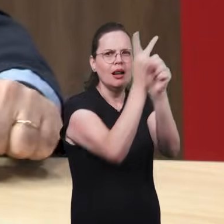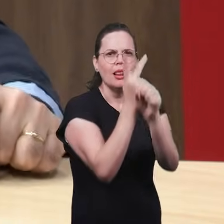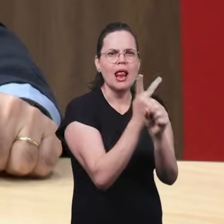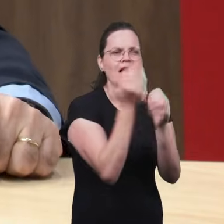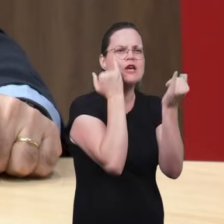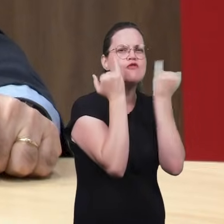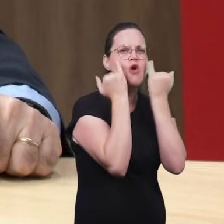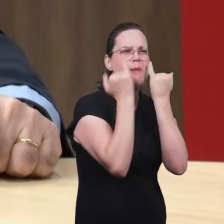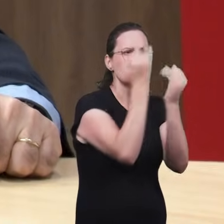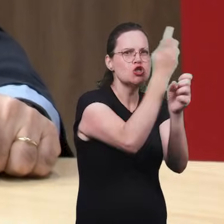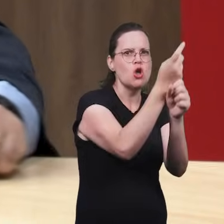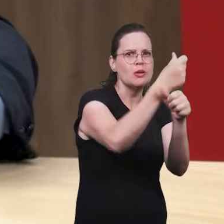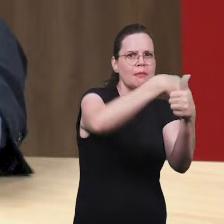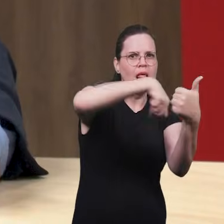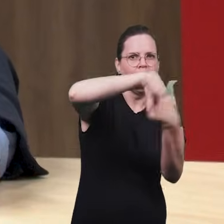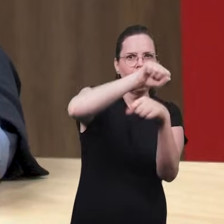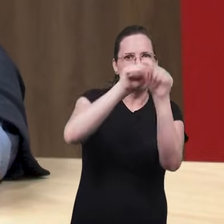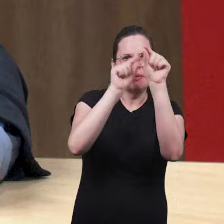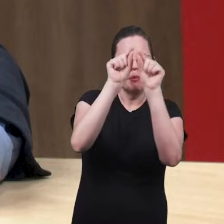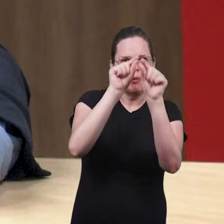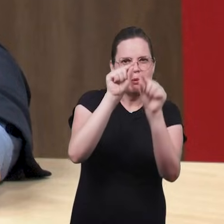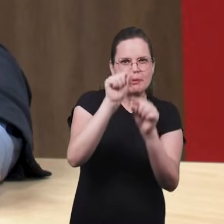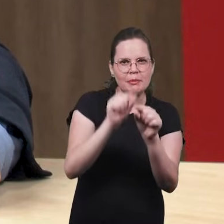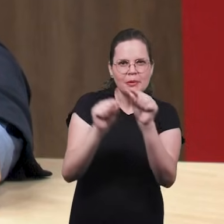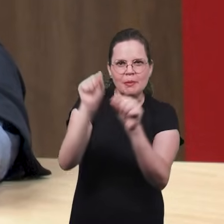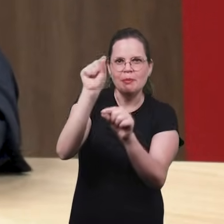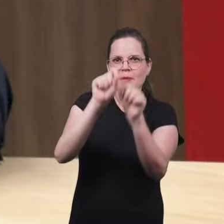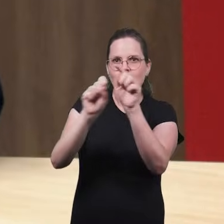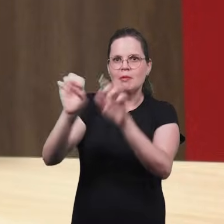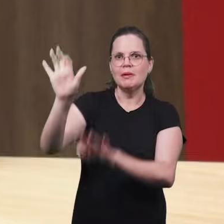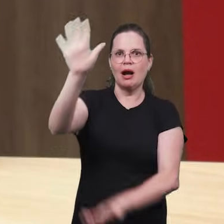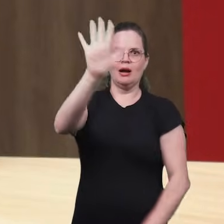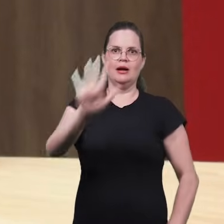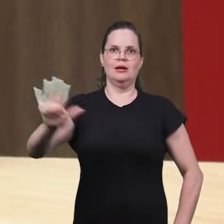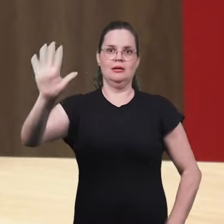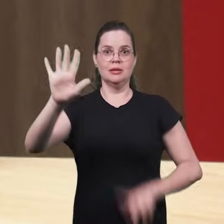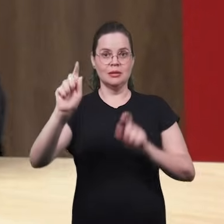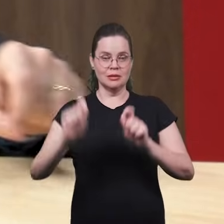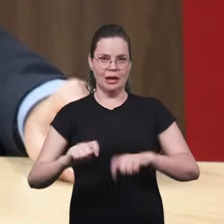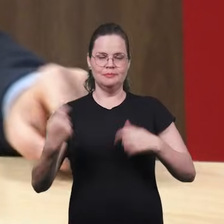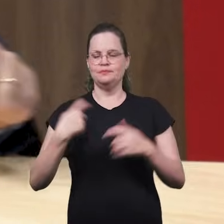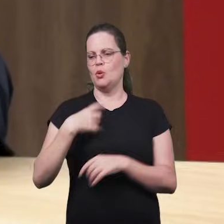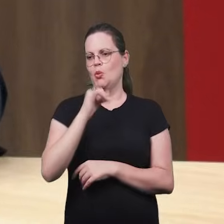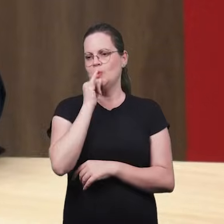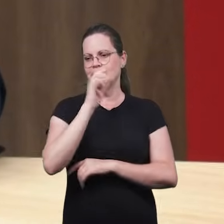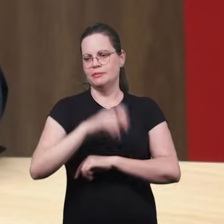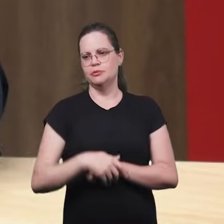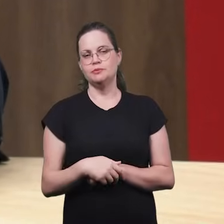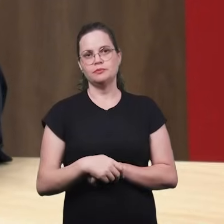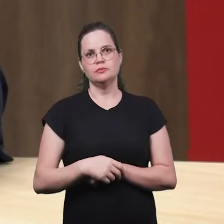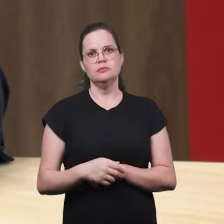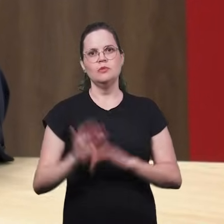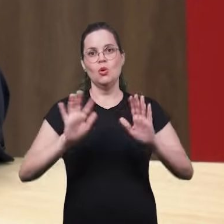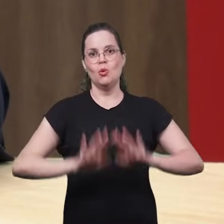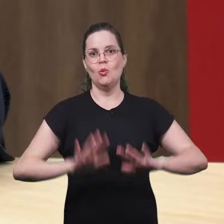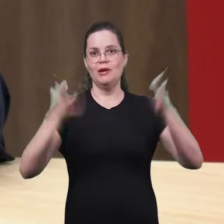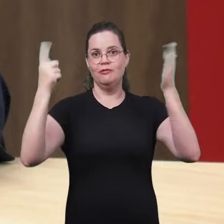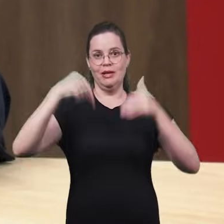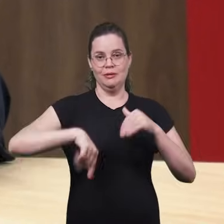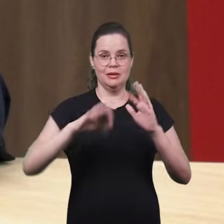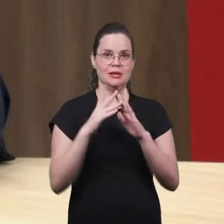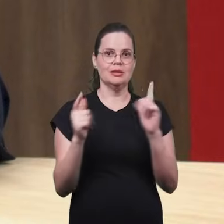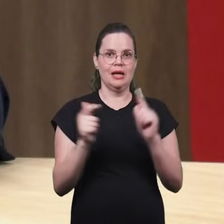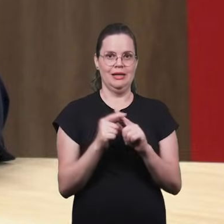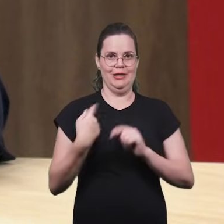em pixels e colocou ali. Quando eu pego, por exemplo, um evento nosso da